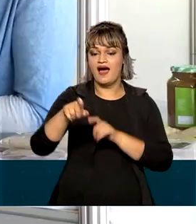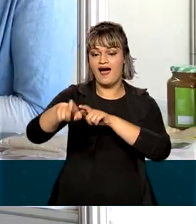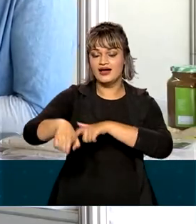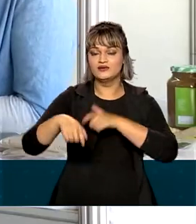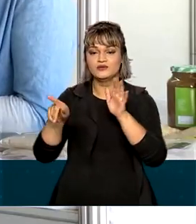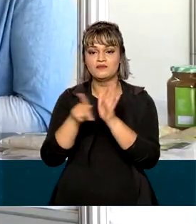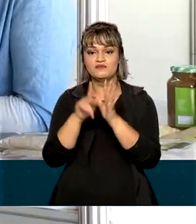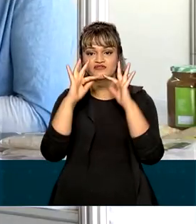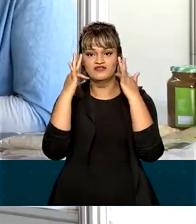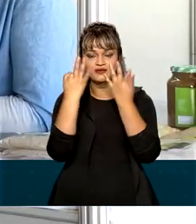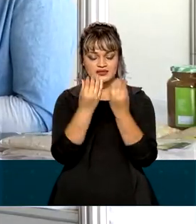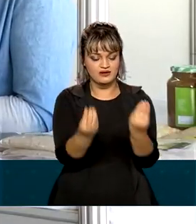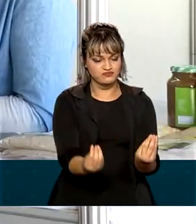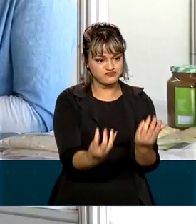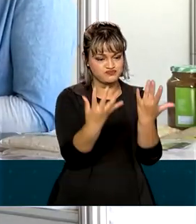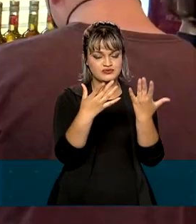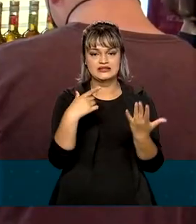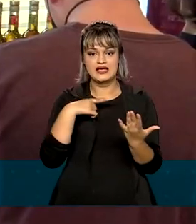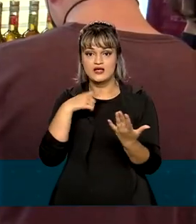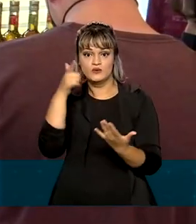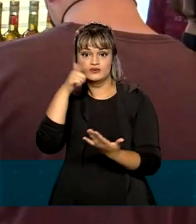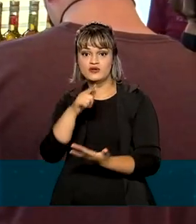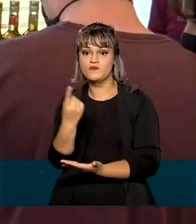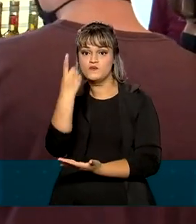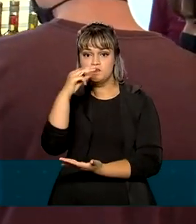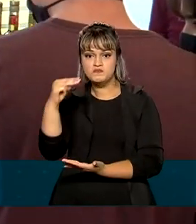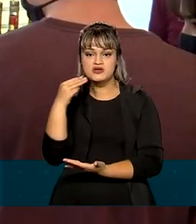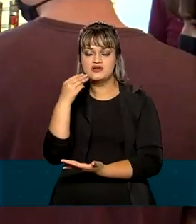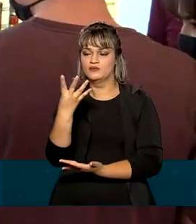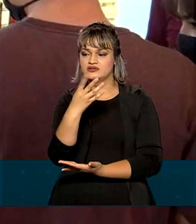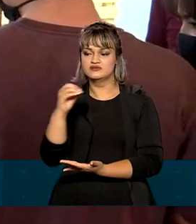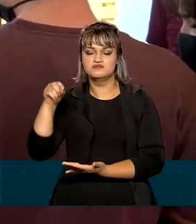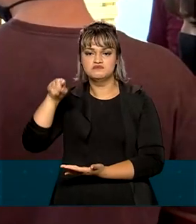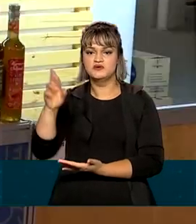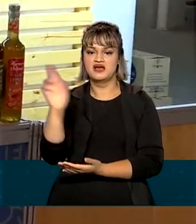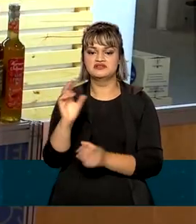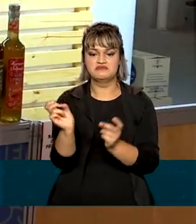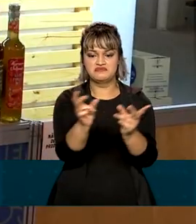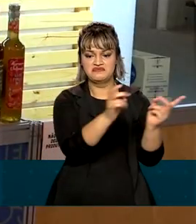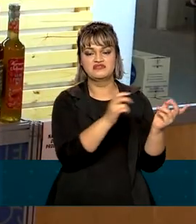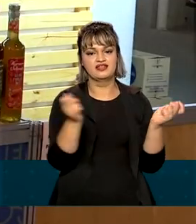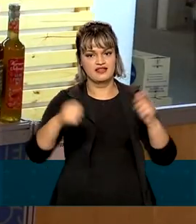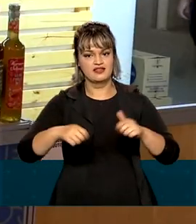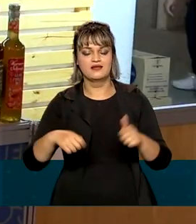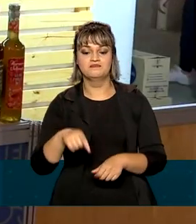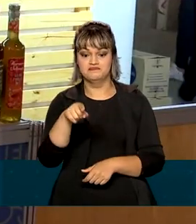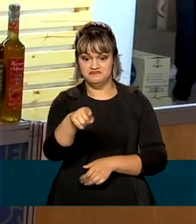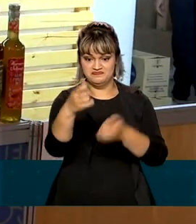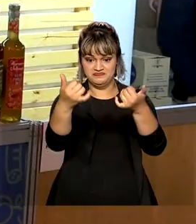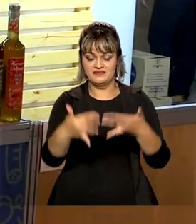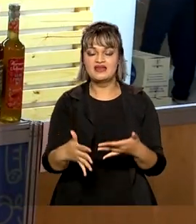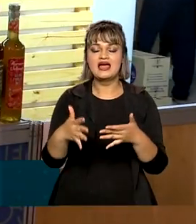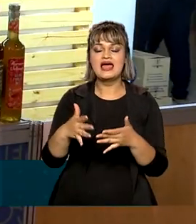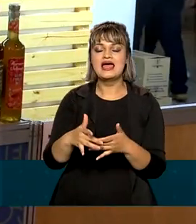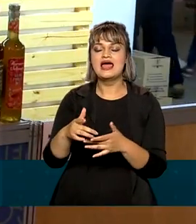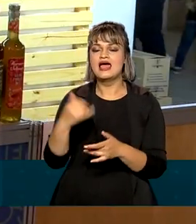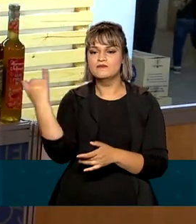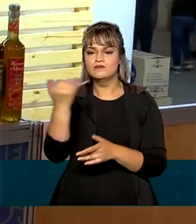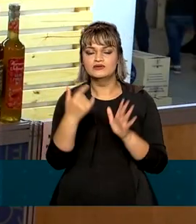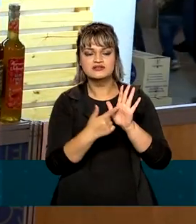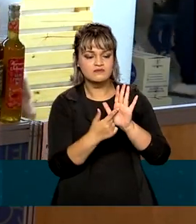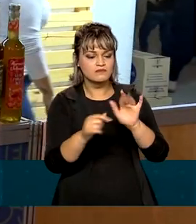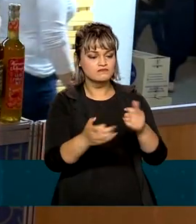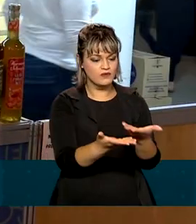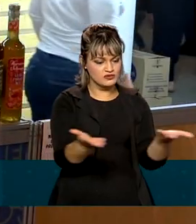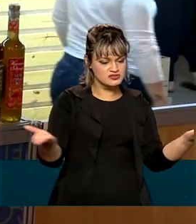familiar, que nesse ano já movimentou mais de R$1.400.000 em vendas. A importância é de promover o produto, é uma